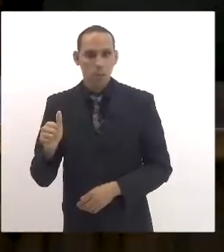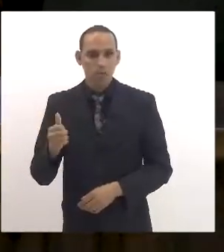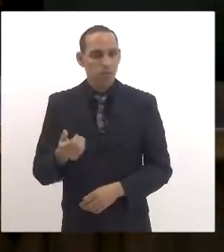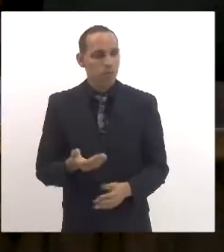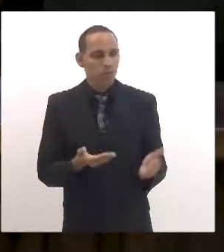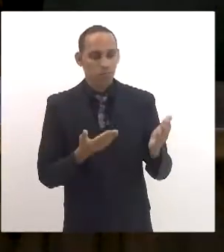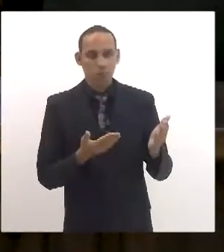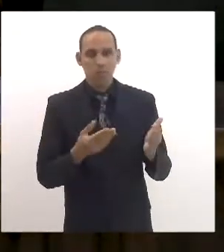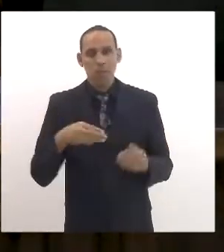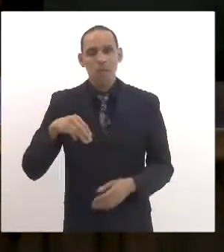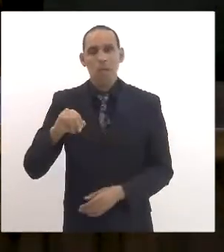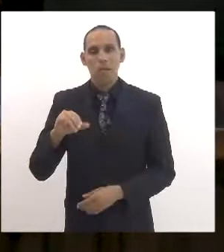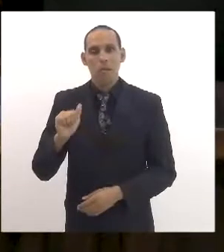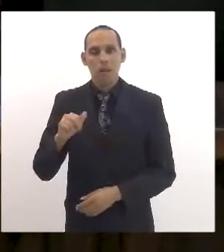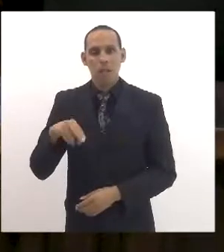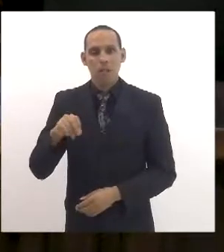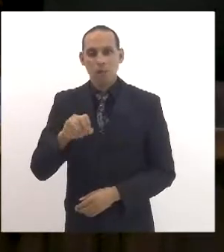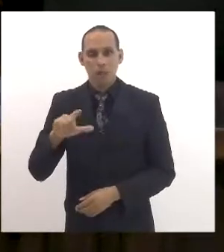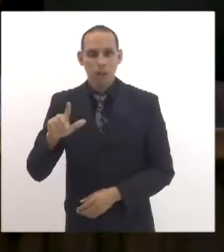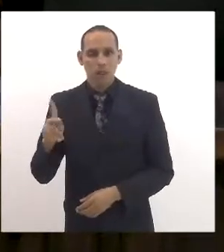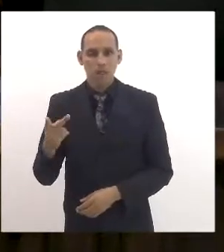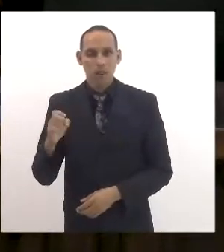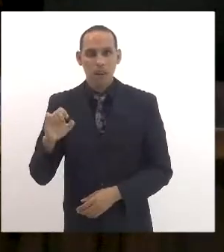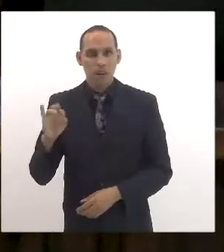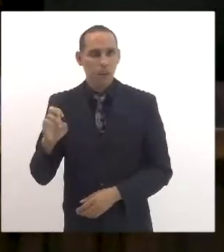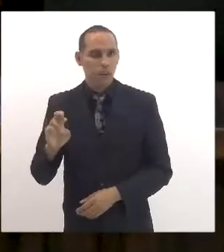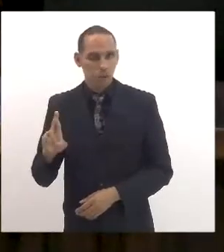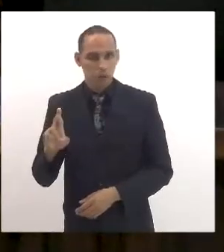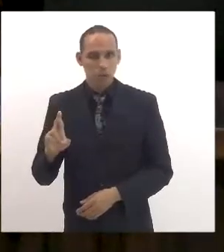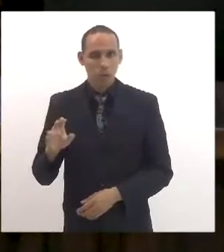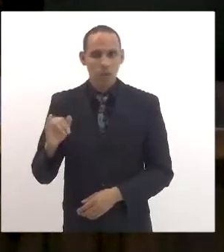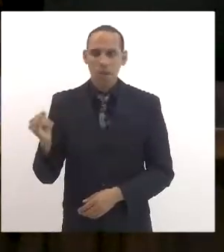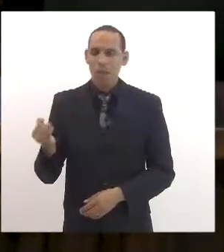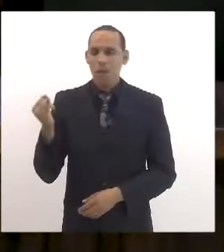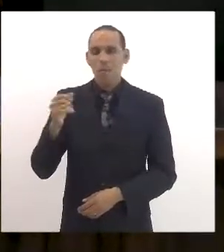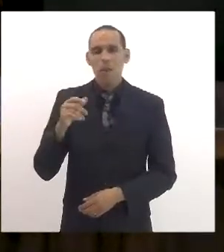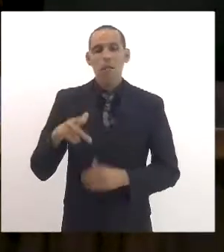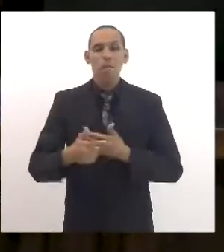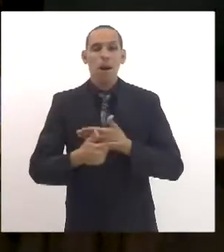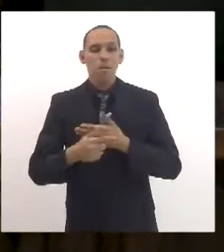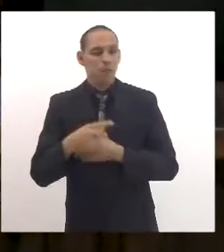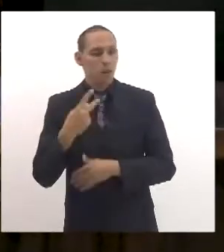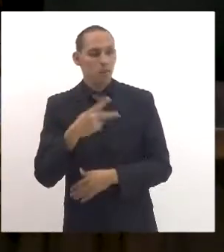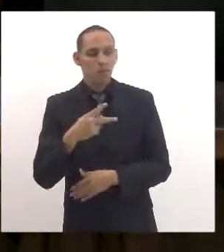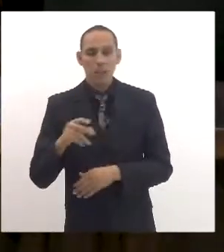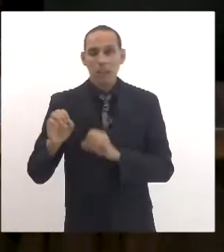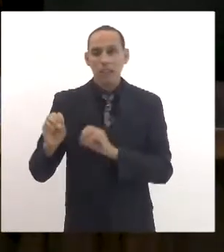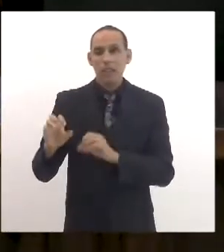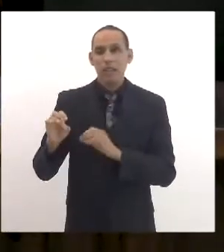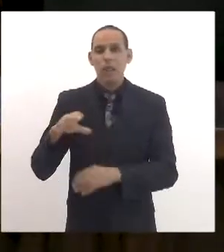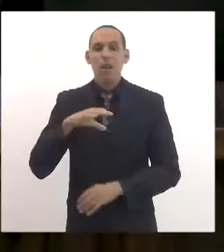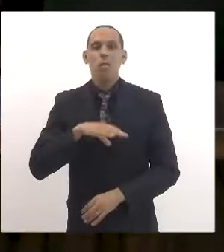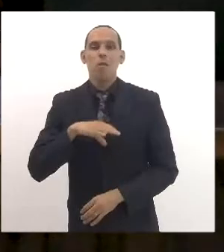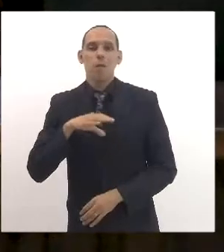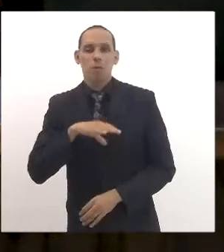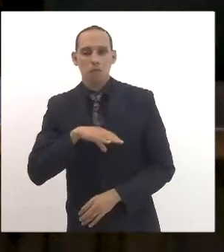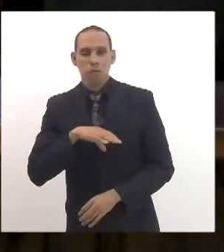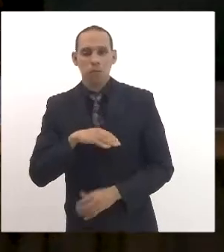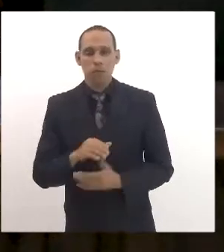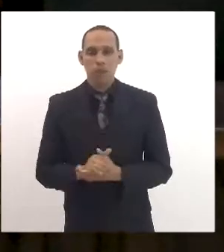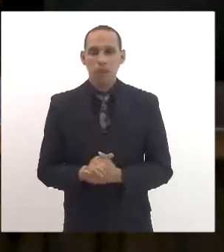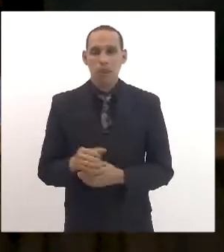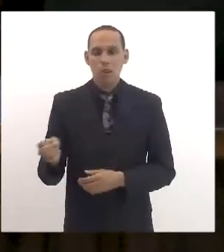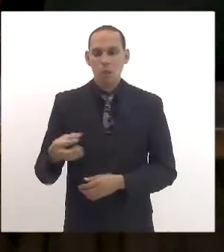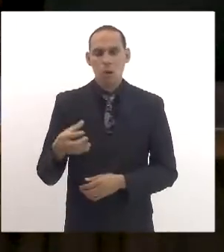dúvida, teve um papel fundamental na modernização do sistema de ensino português, ao servir ao governo de seu país ou